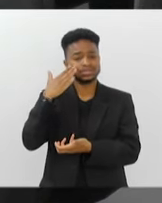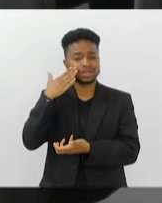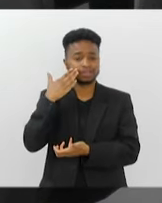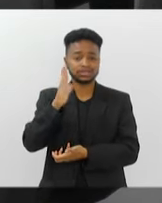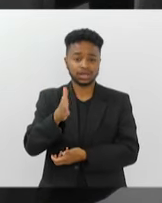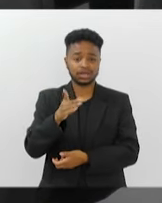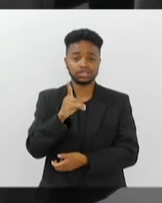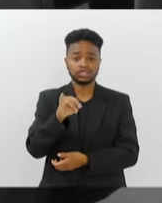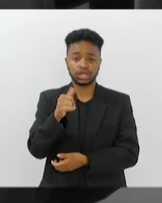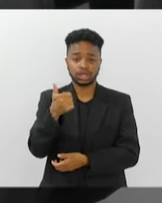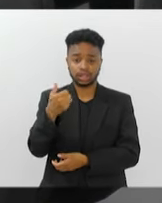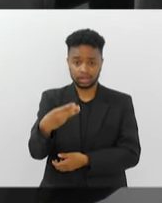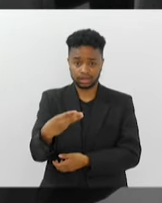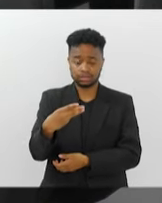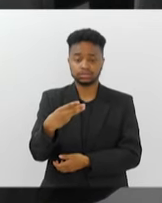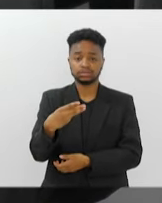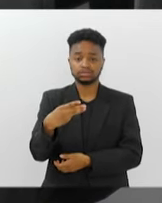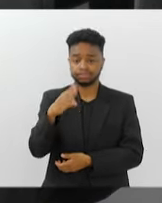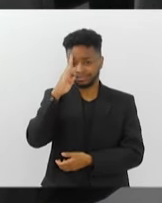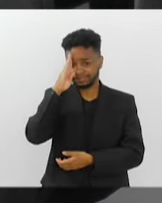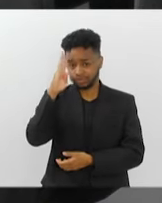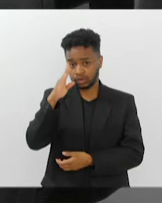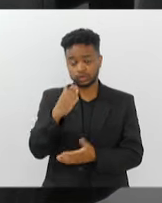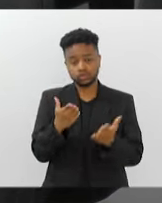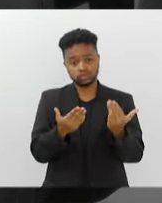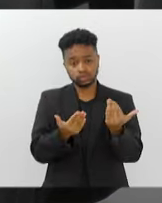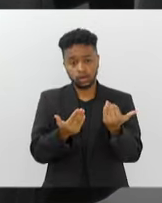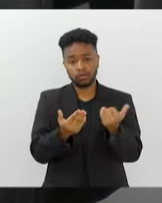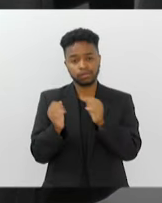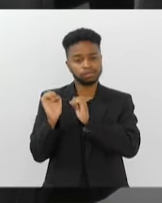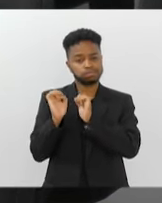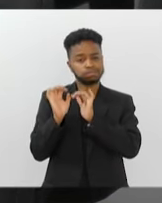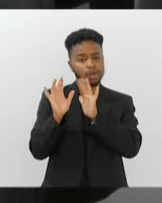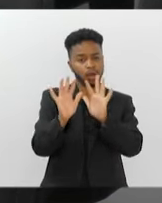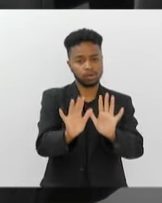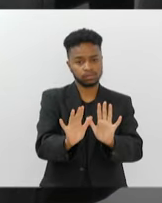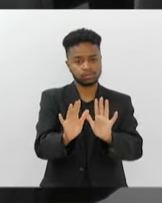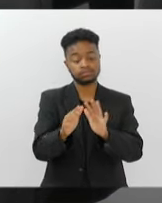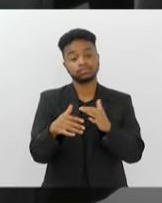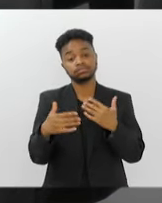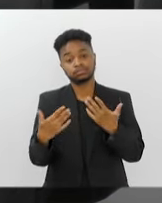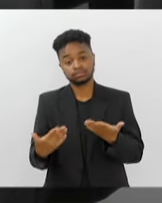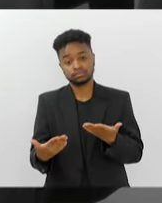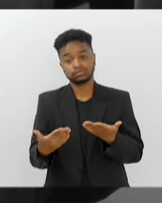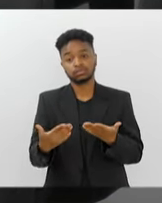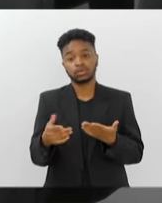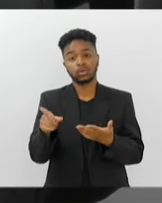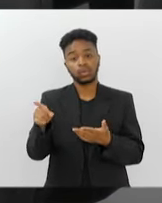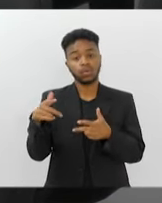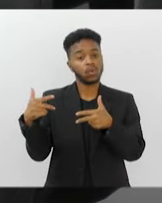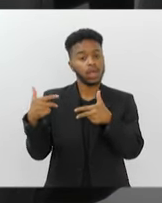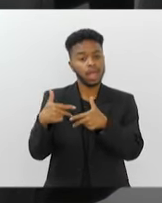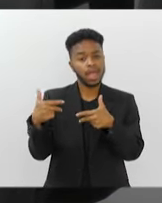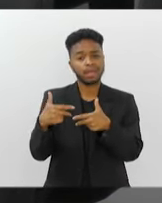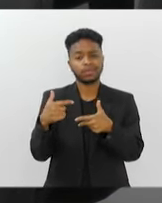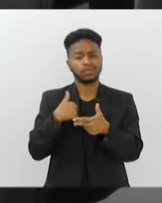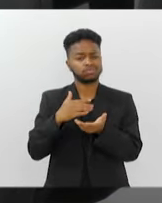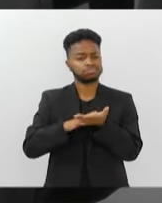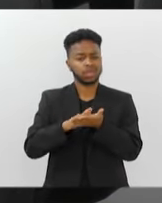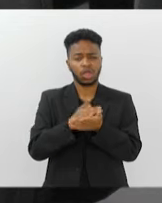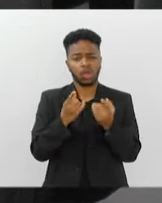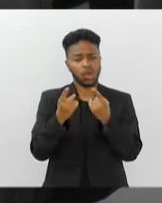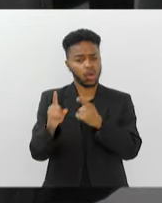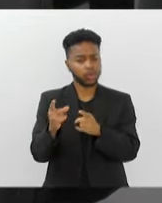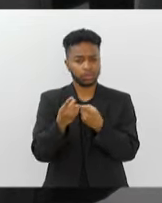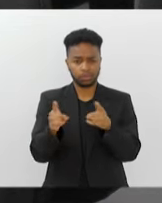13 eles vão estar principalmente dia 13 é que os jovens vão estar em massa e esses raps nada contra a música tem algumas